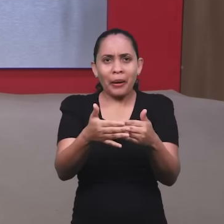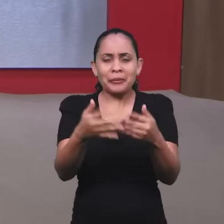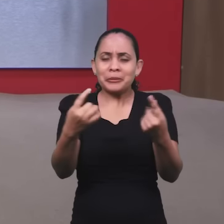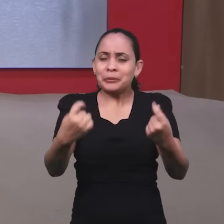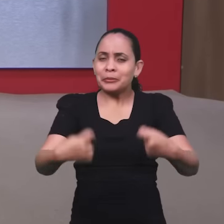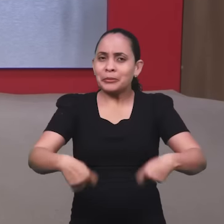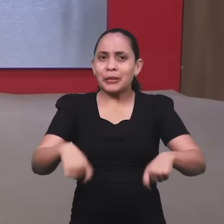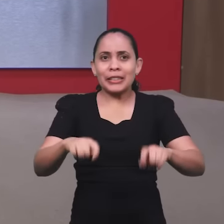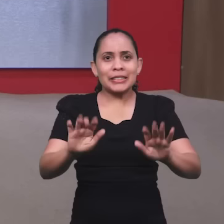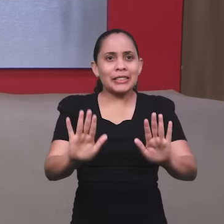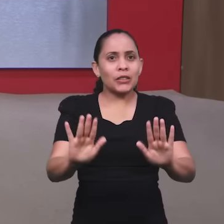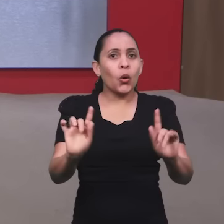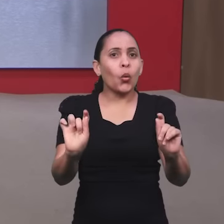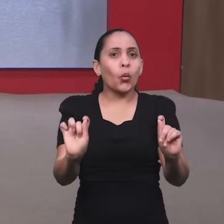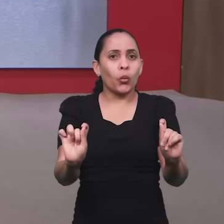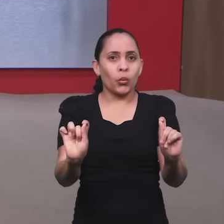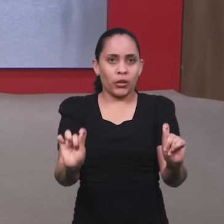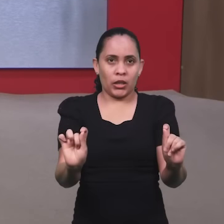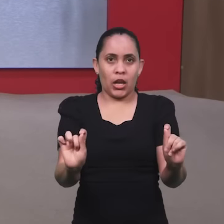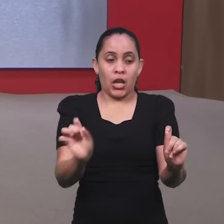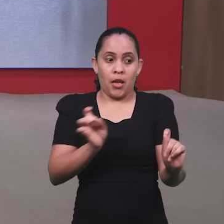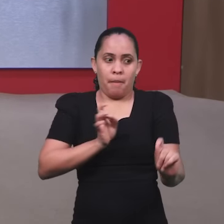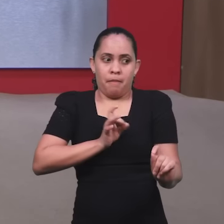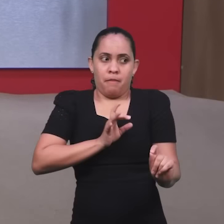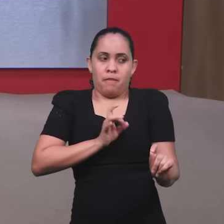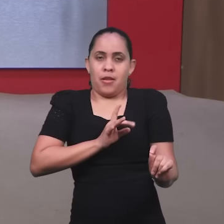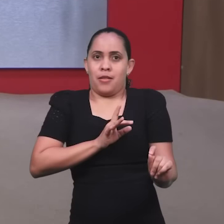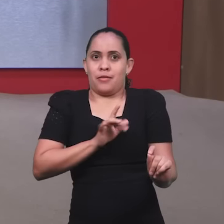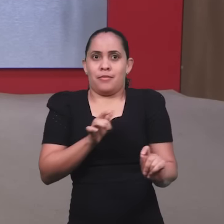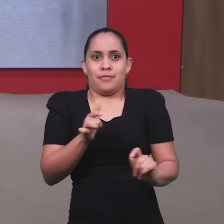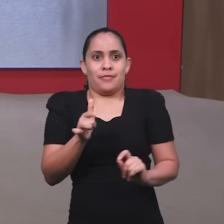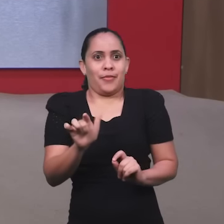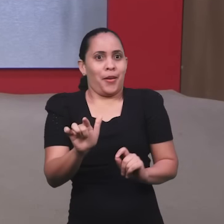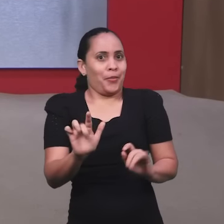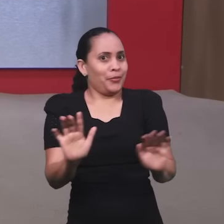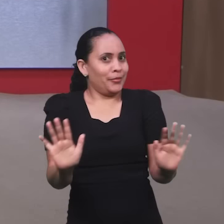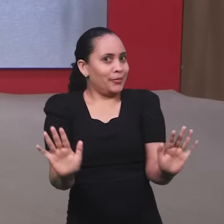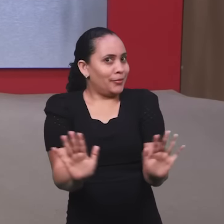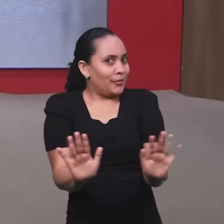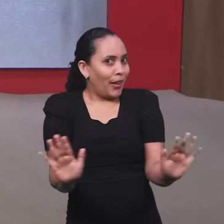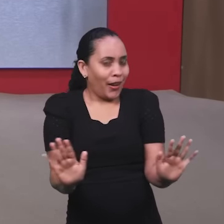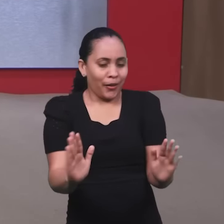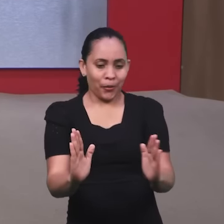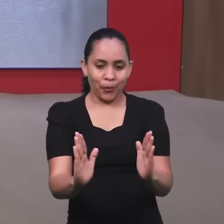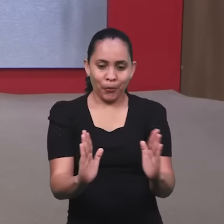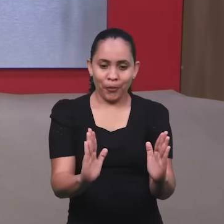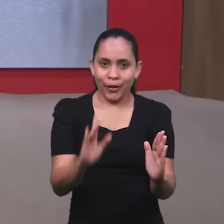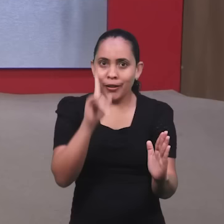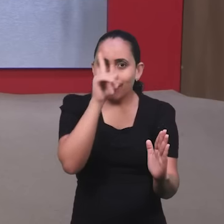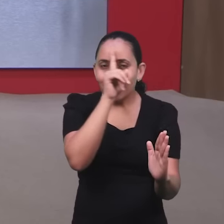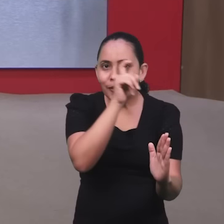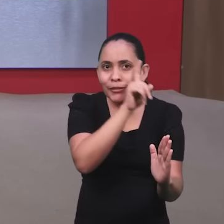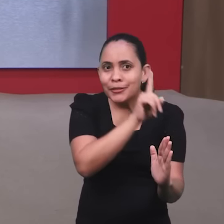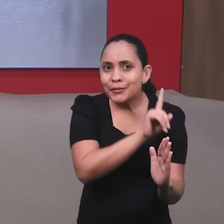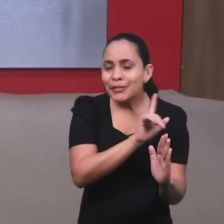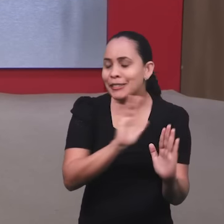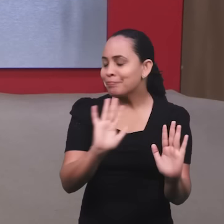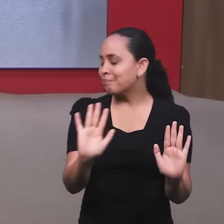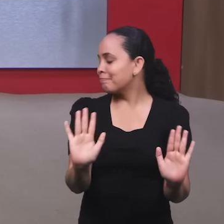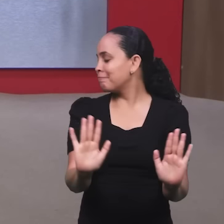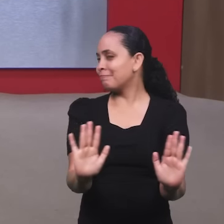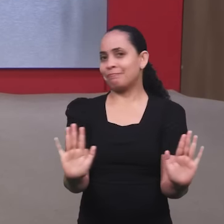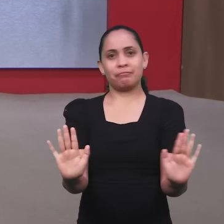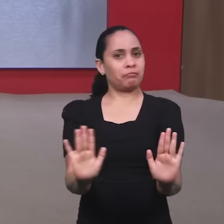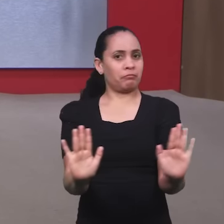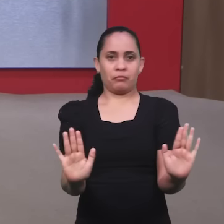necessário se amedrontar em nenhuma circunstância, isso